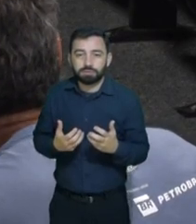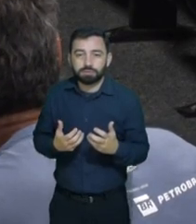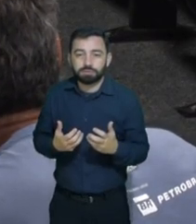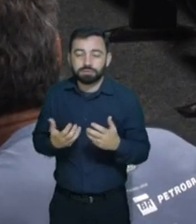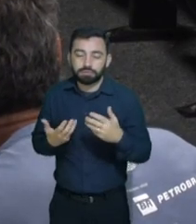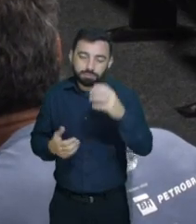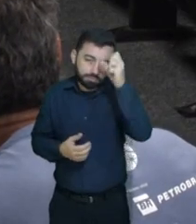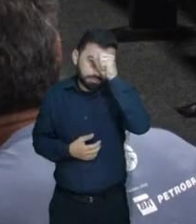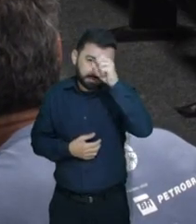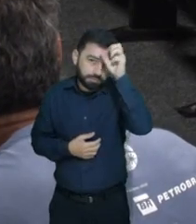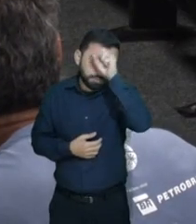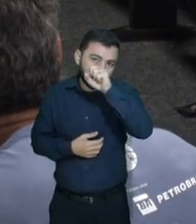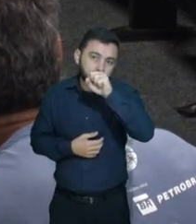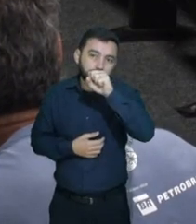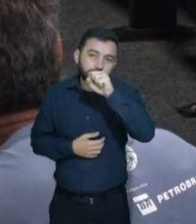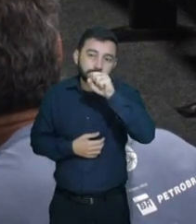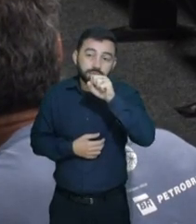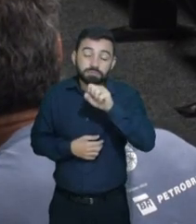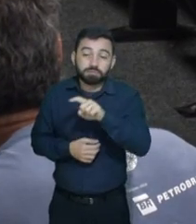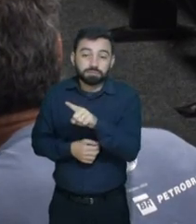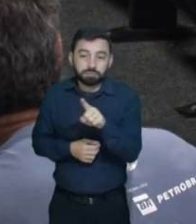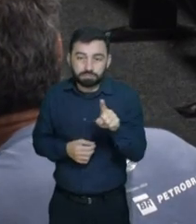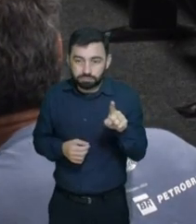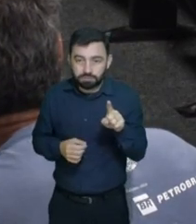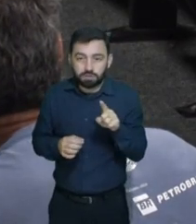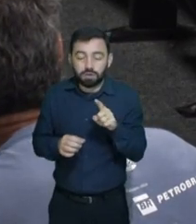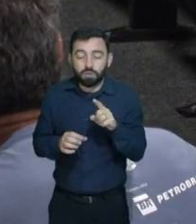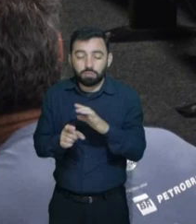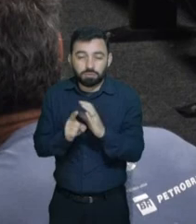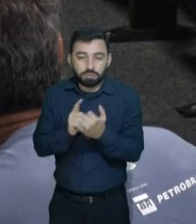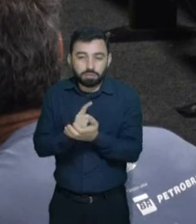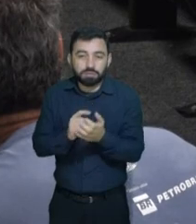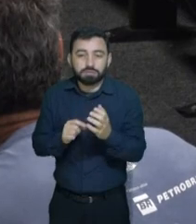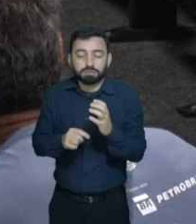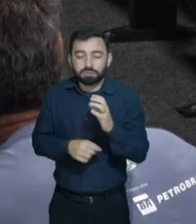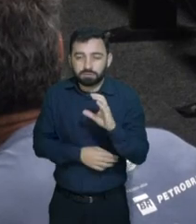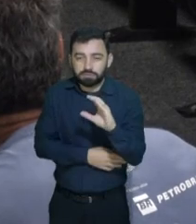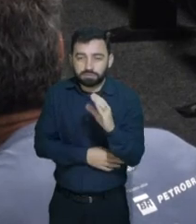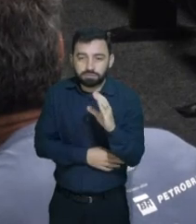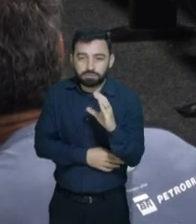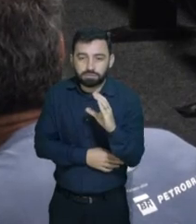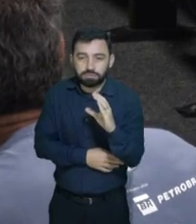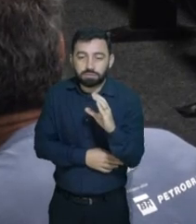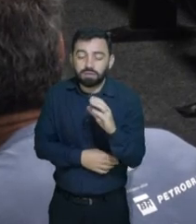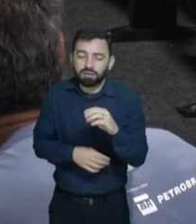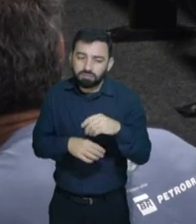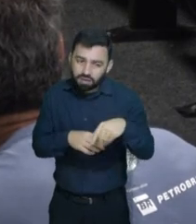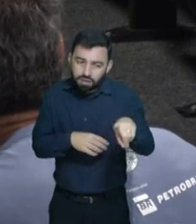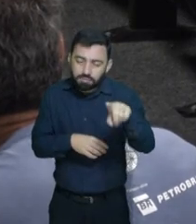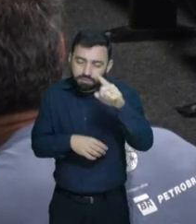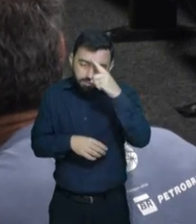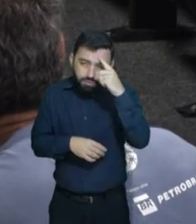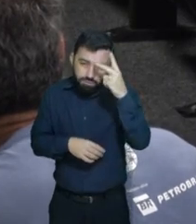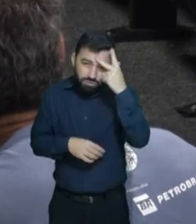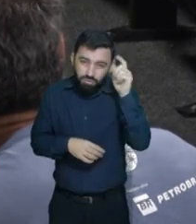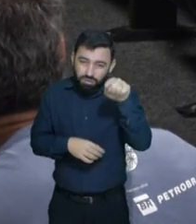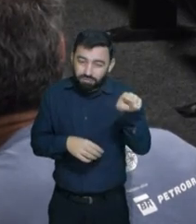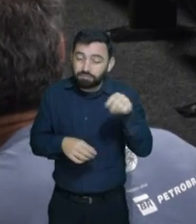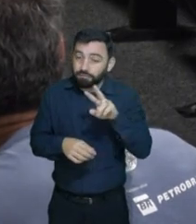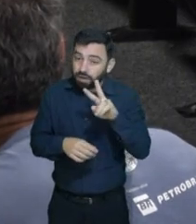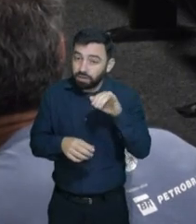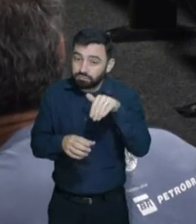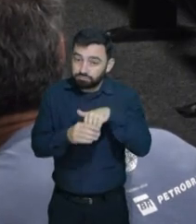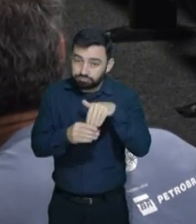de aprender com a senhora e com vocês, da comunidade científica, o que a gente pode levar para o eleitor. Agora são